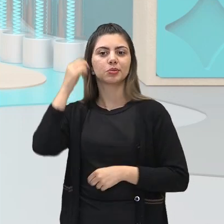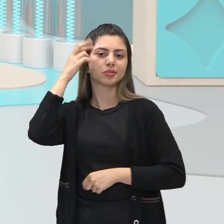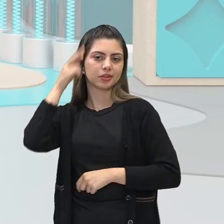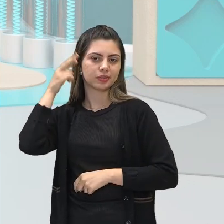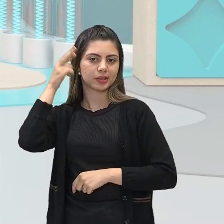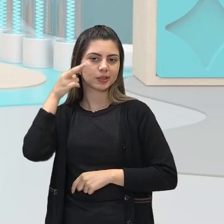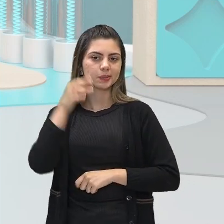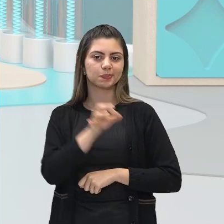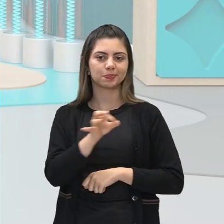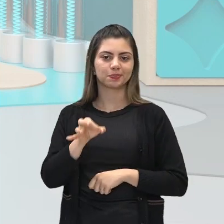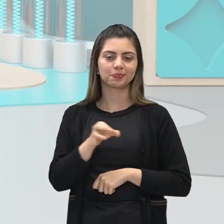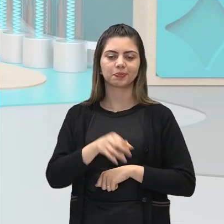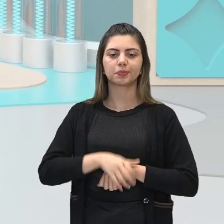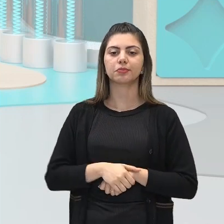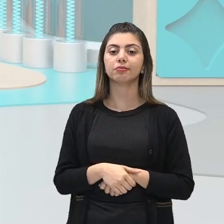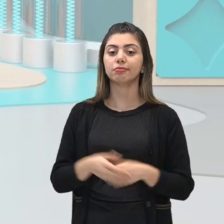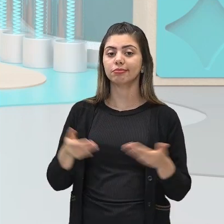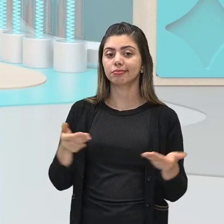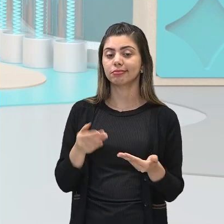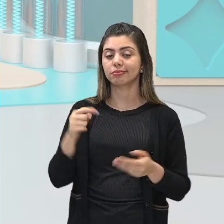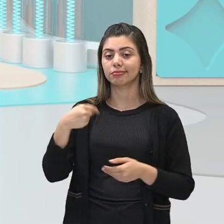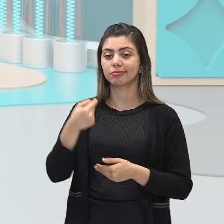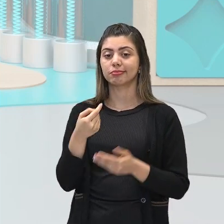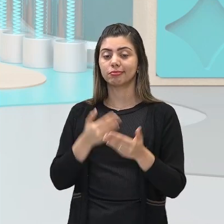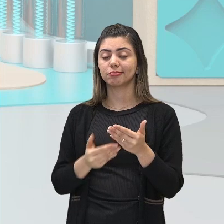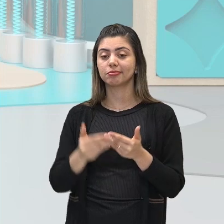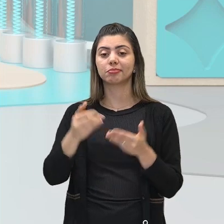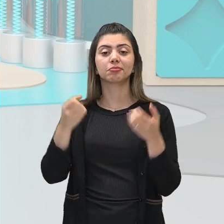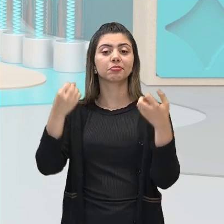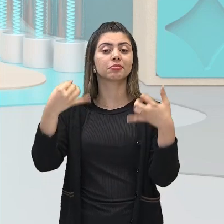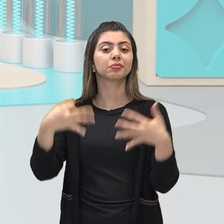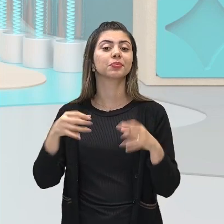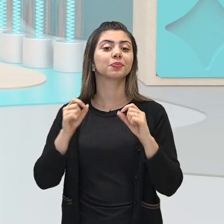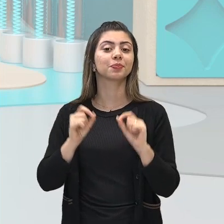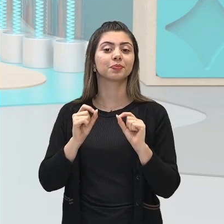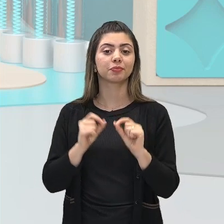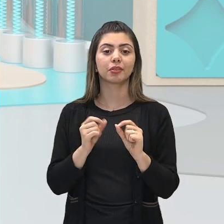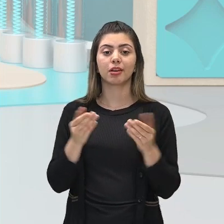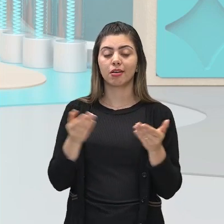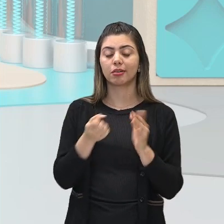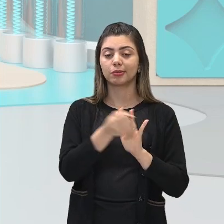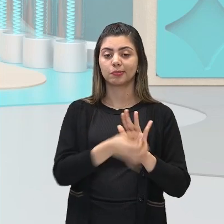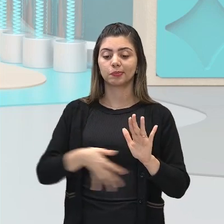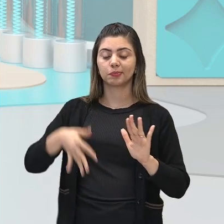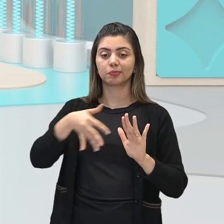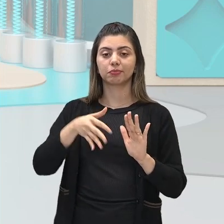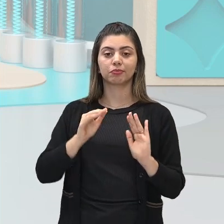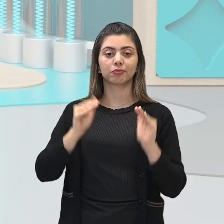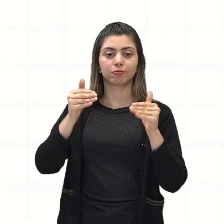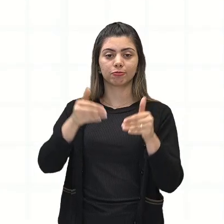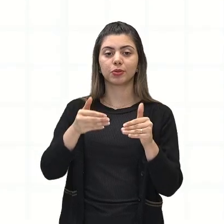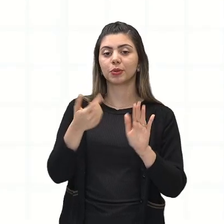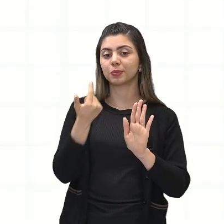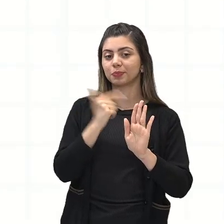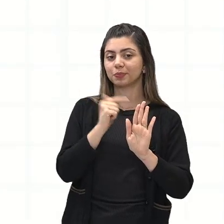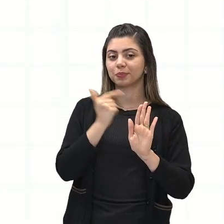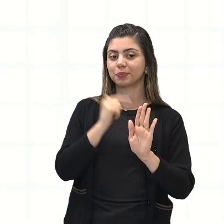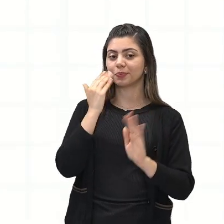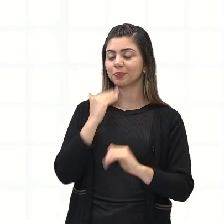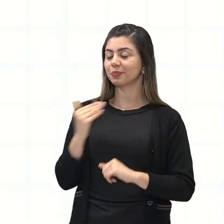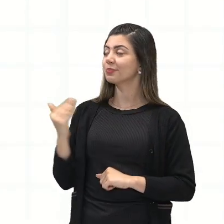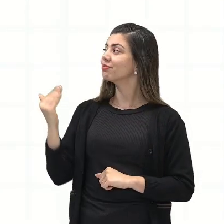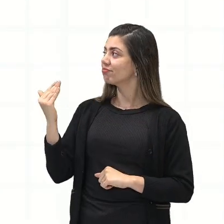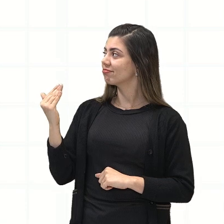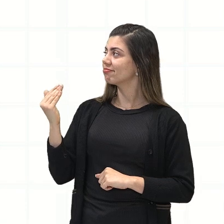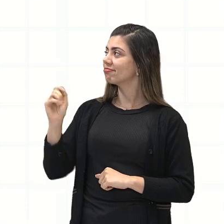Tá certo? Vamos então conhecer o conceito da figura de linguagem chamado ironia. Acompanhe aí.